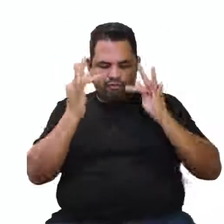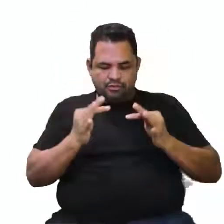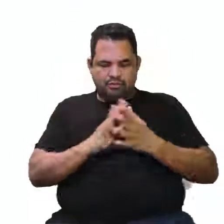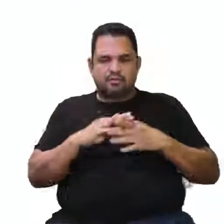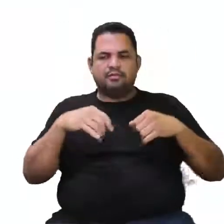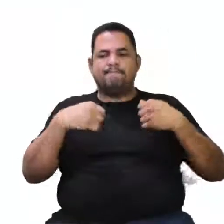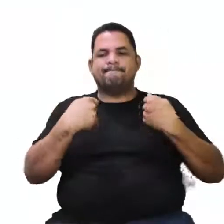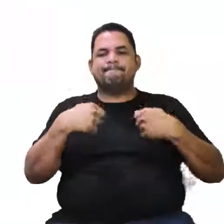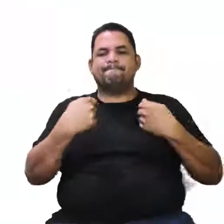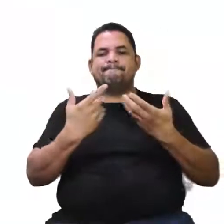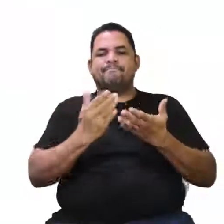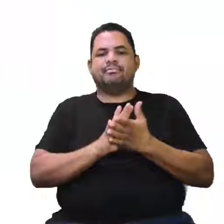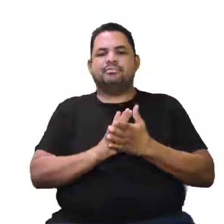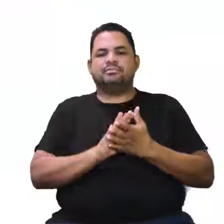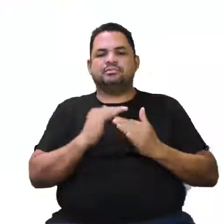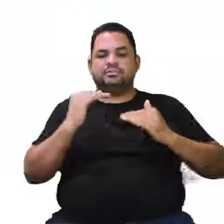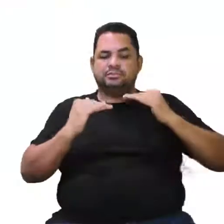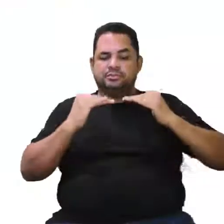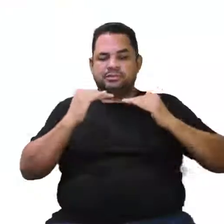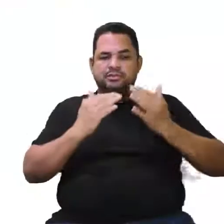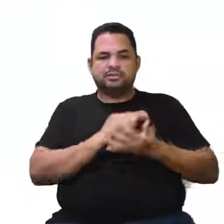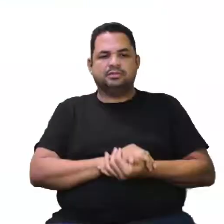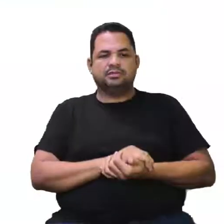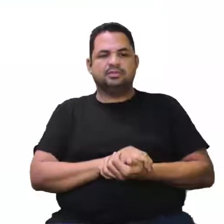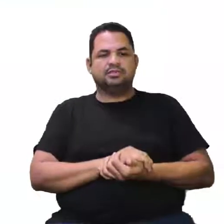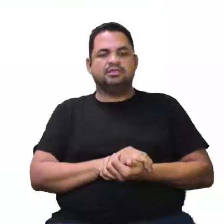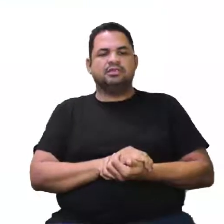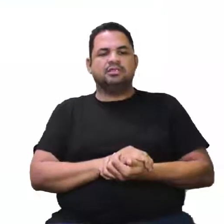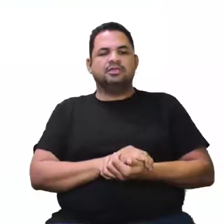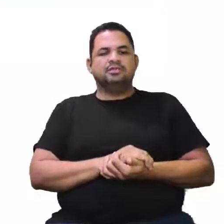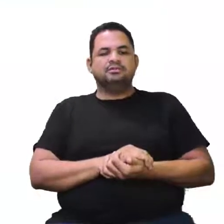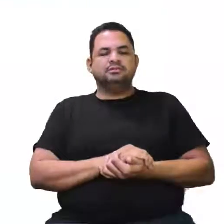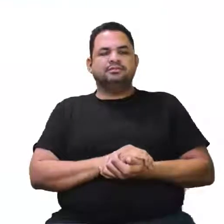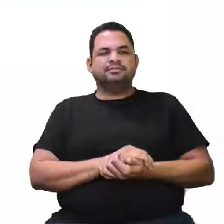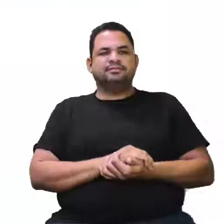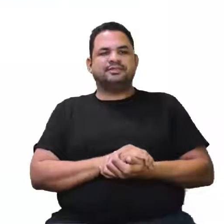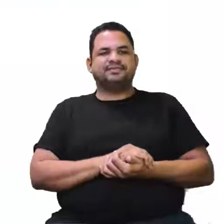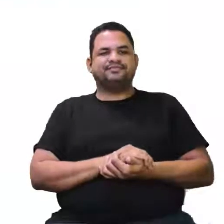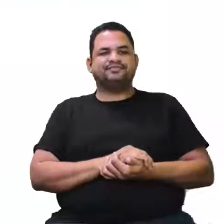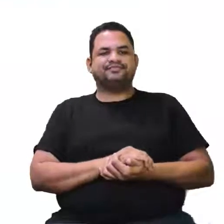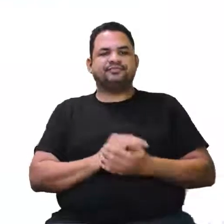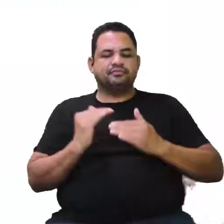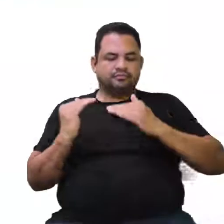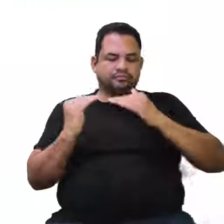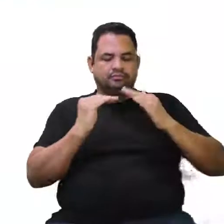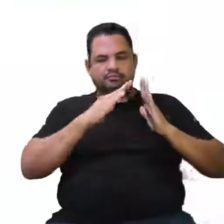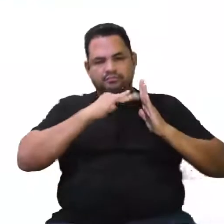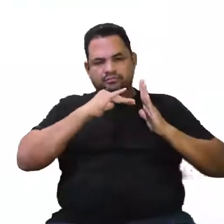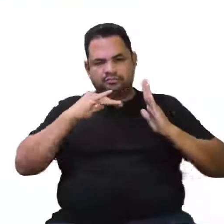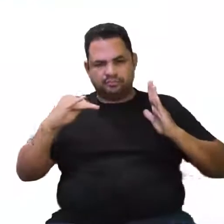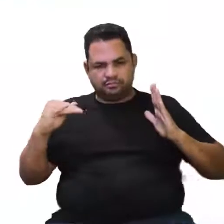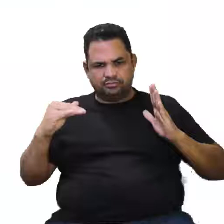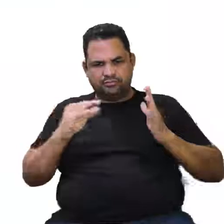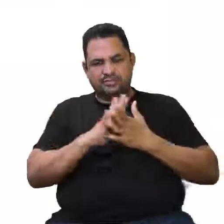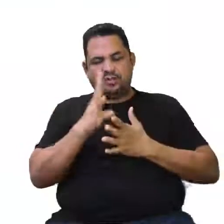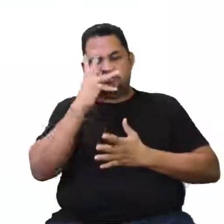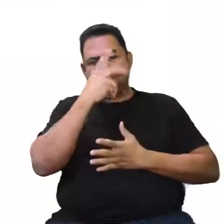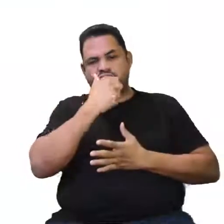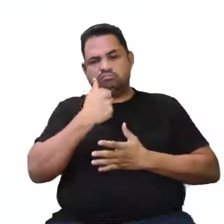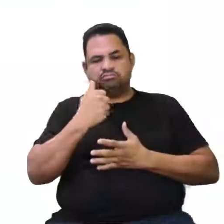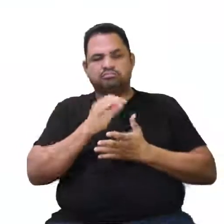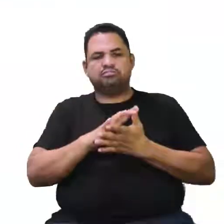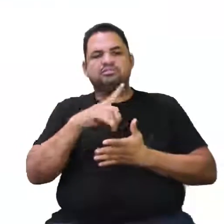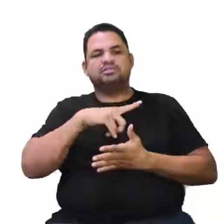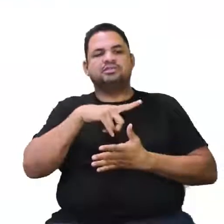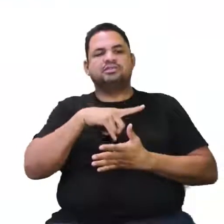tem que saber fazer aí um bom contraponto. Nessa questão dos padrões de beleza,